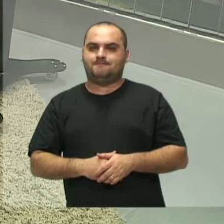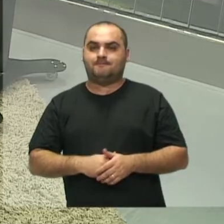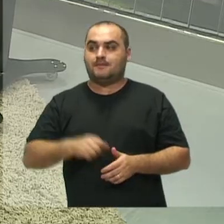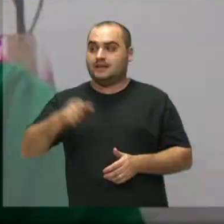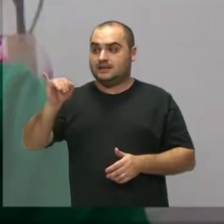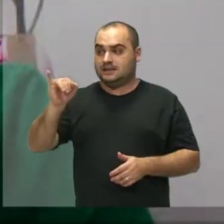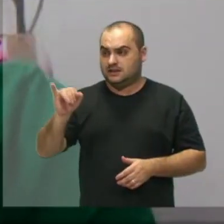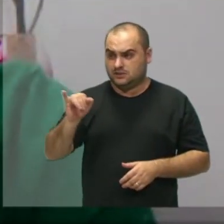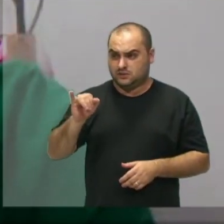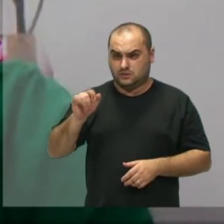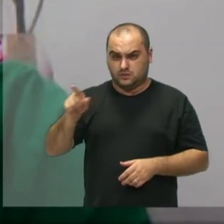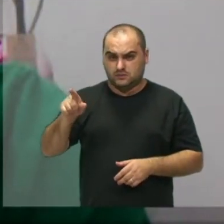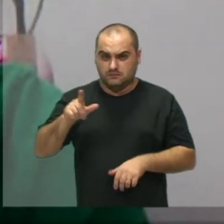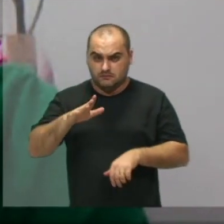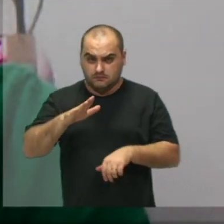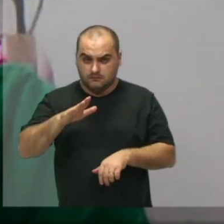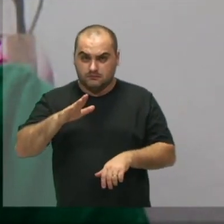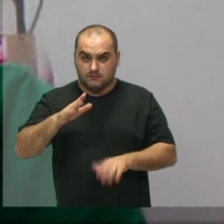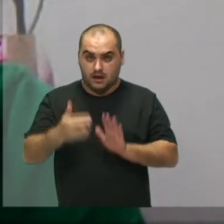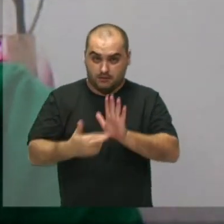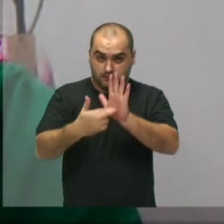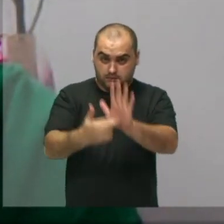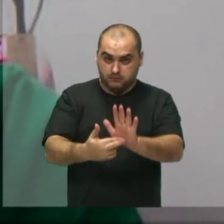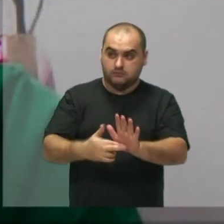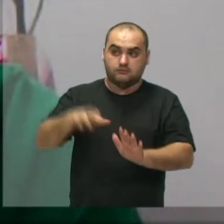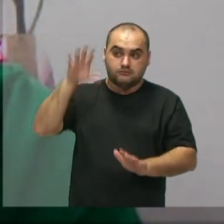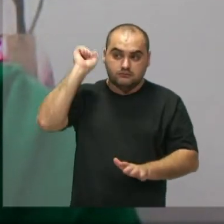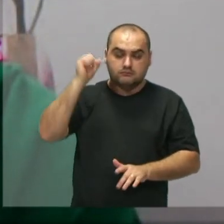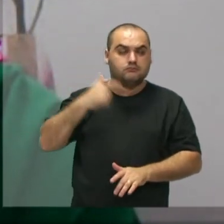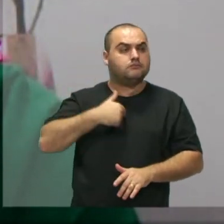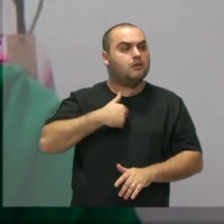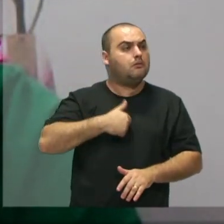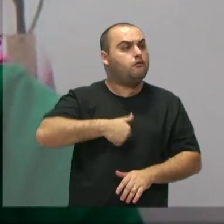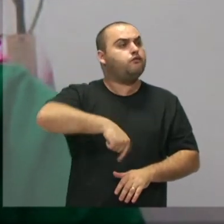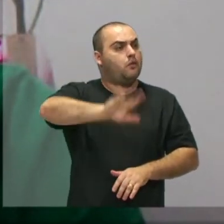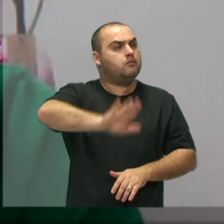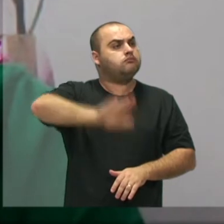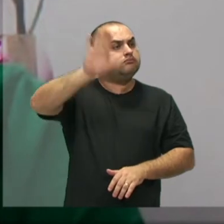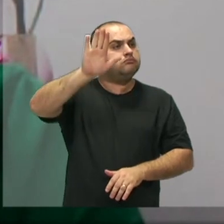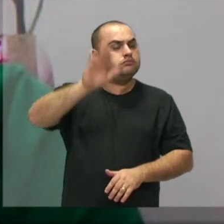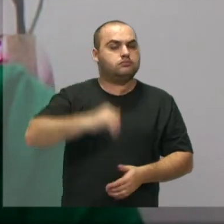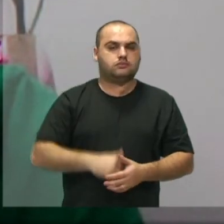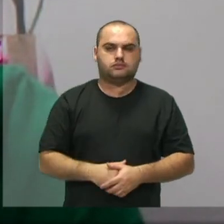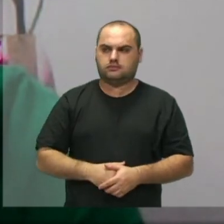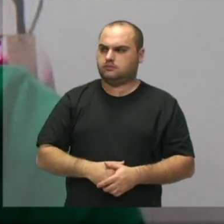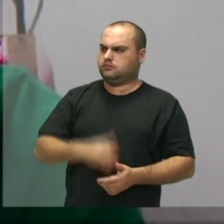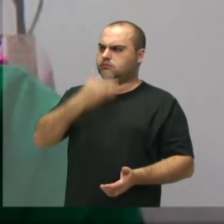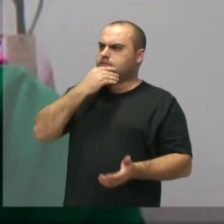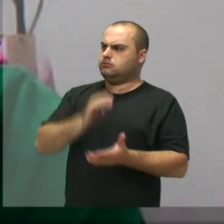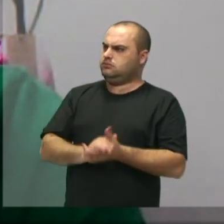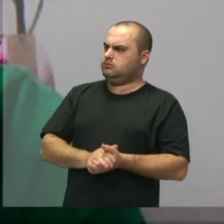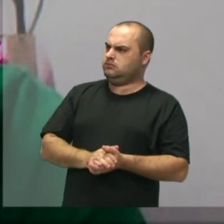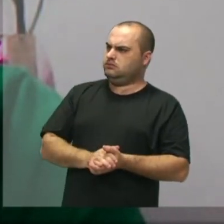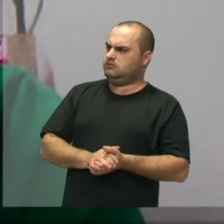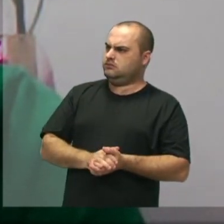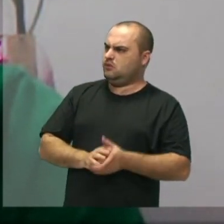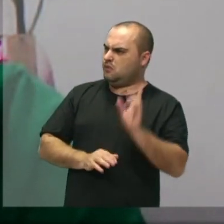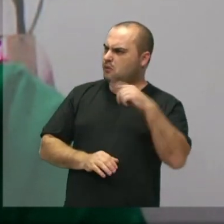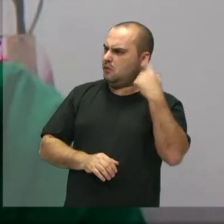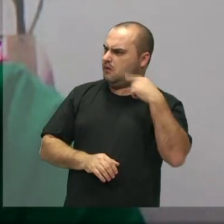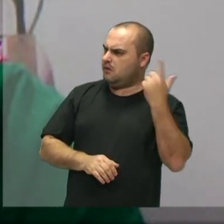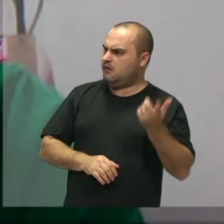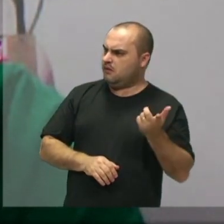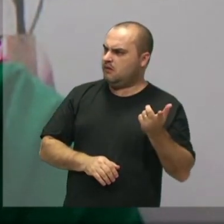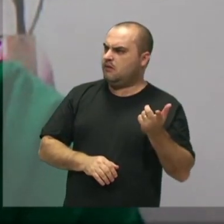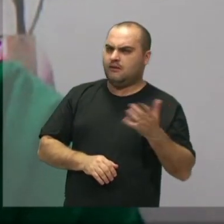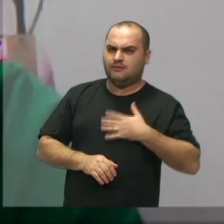uma, as pessoas vão te ouvir. Eu disse, então eu vou ser candidata. Aí o meu marido disse assim, tu tá louca? Tu